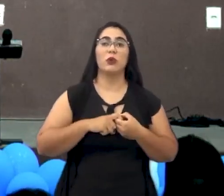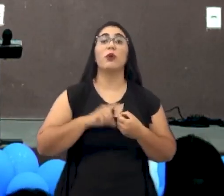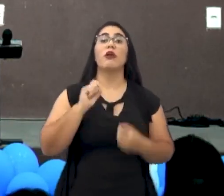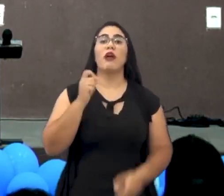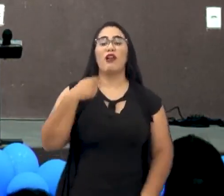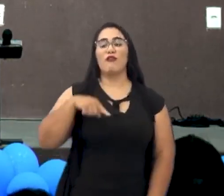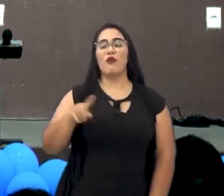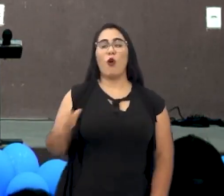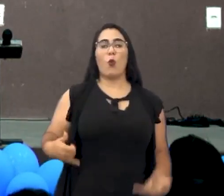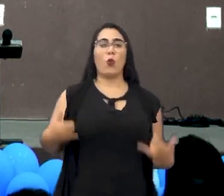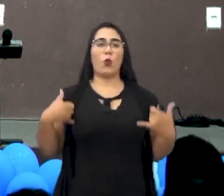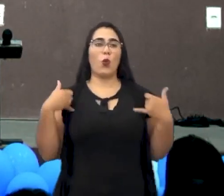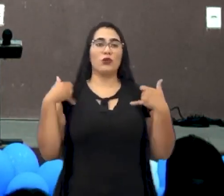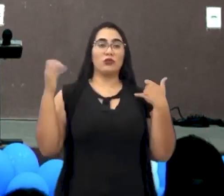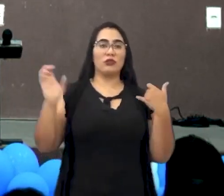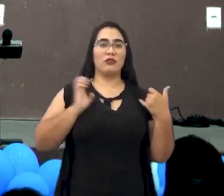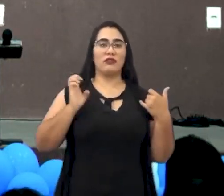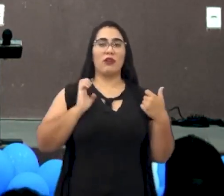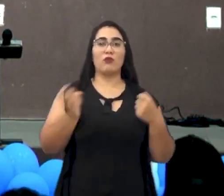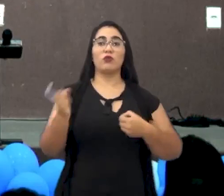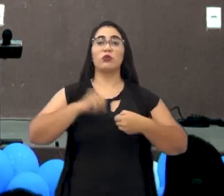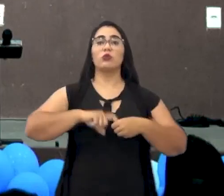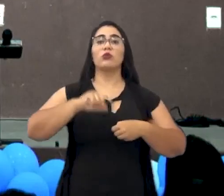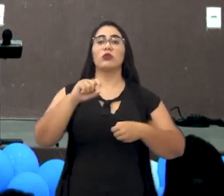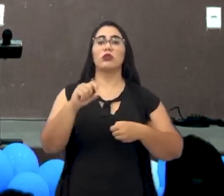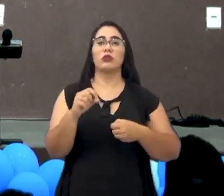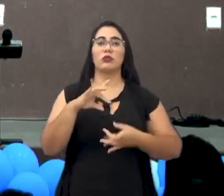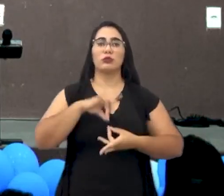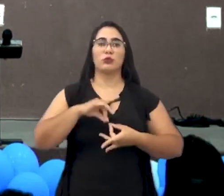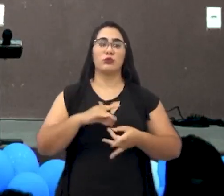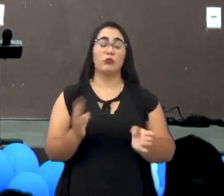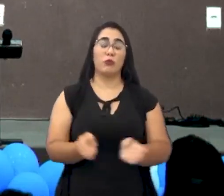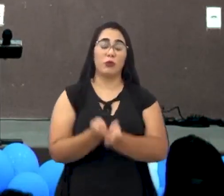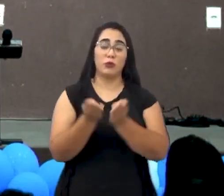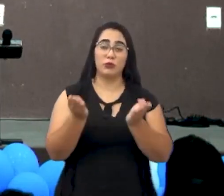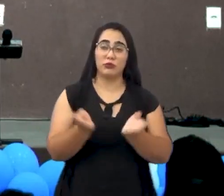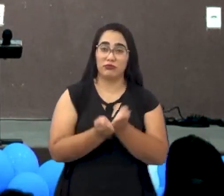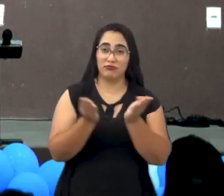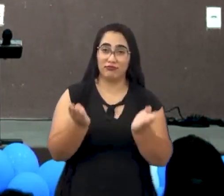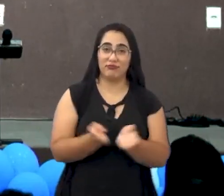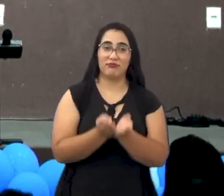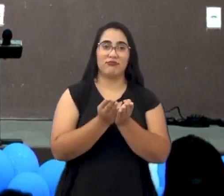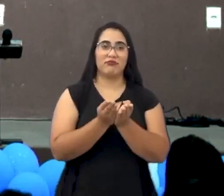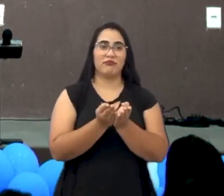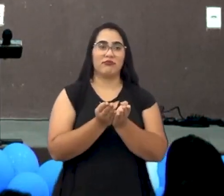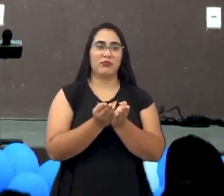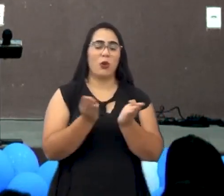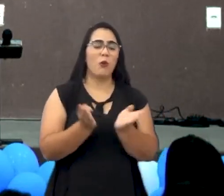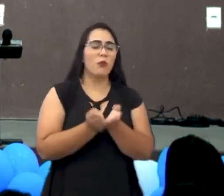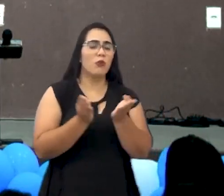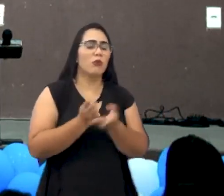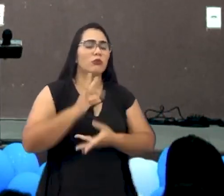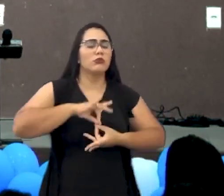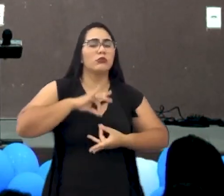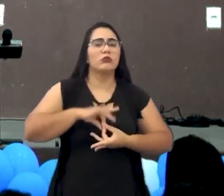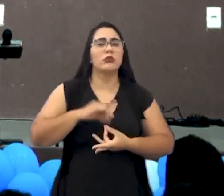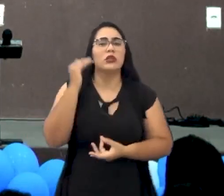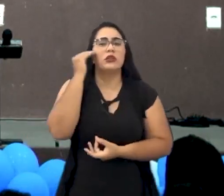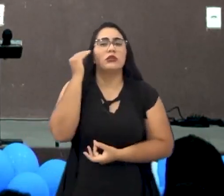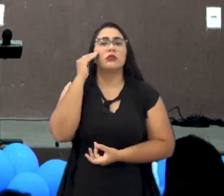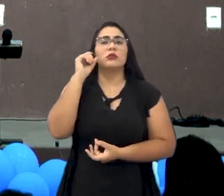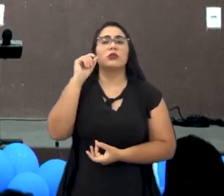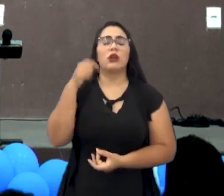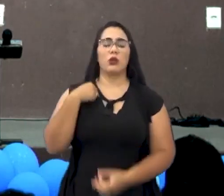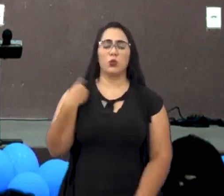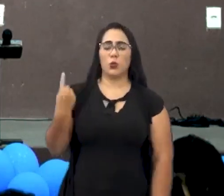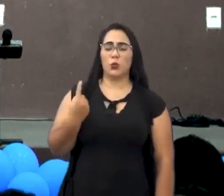orgulhoso e rico e voltou pobre de espírito. Um pobre de espírito percebe que em si mesmo não existe